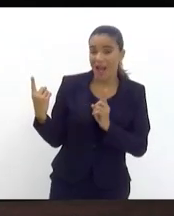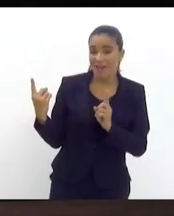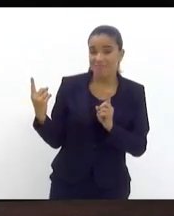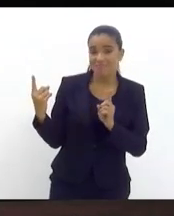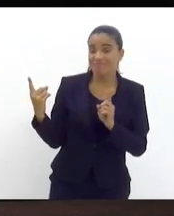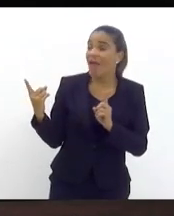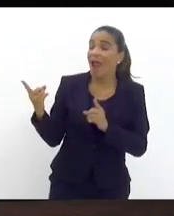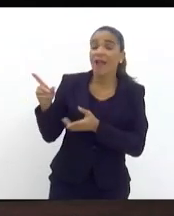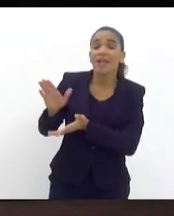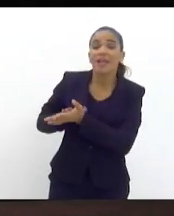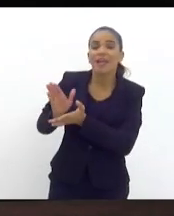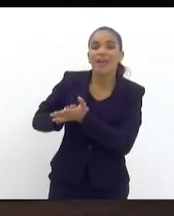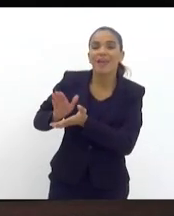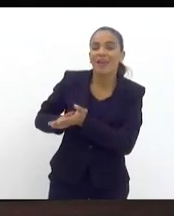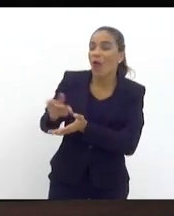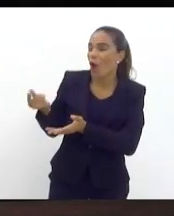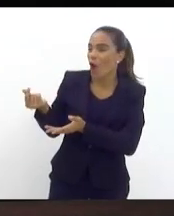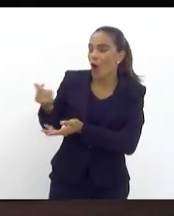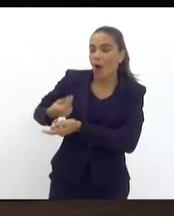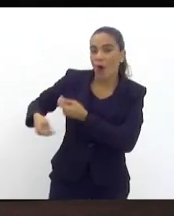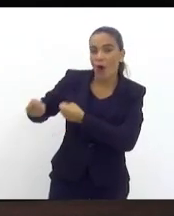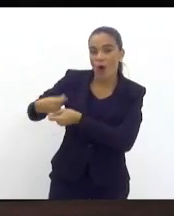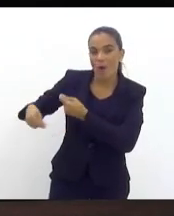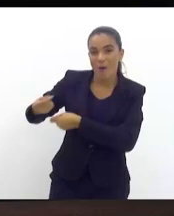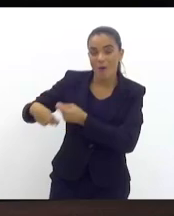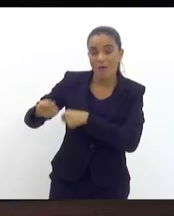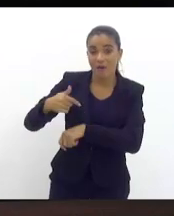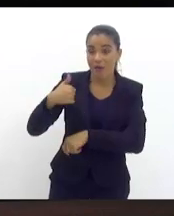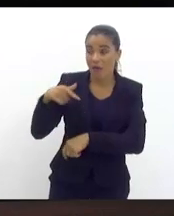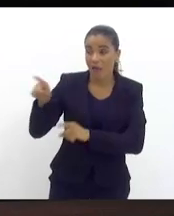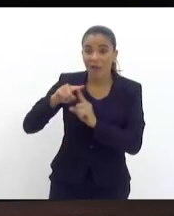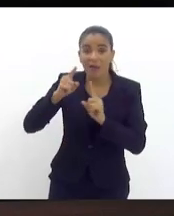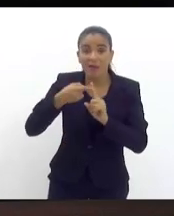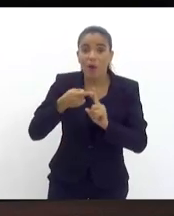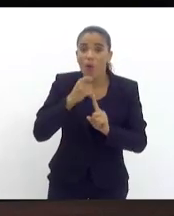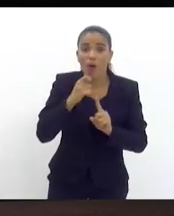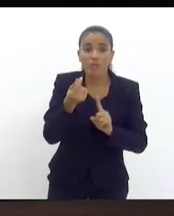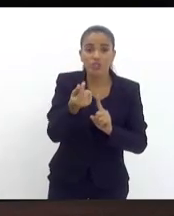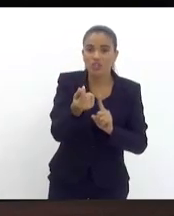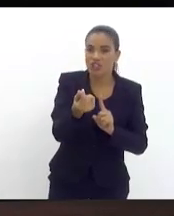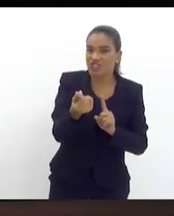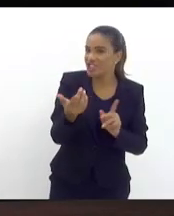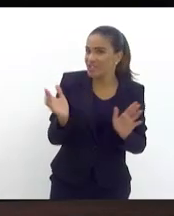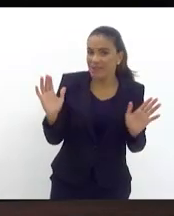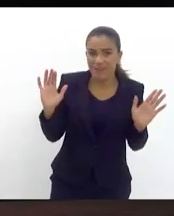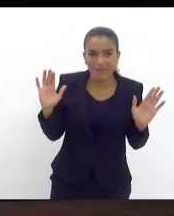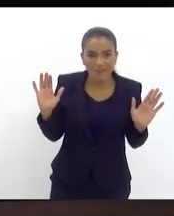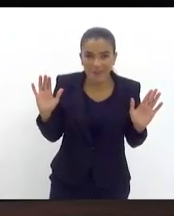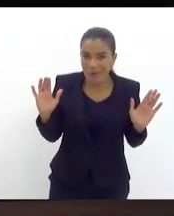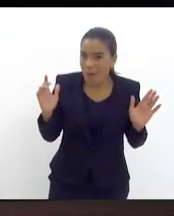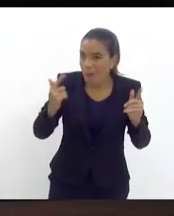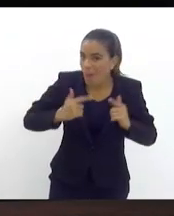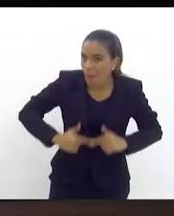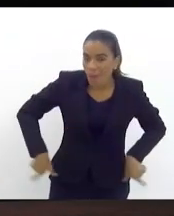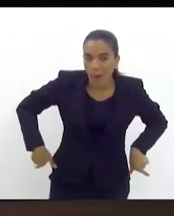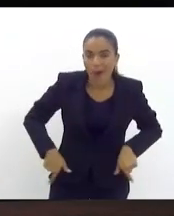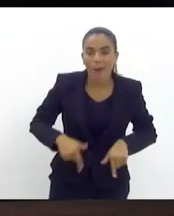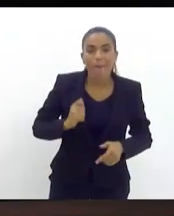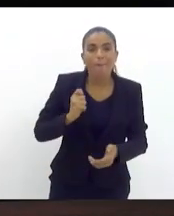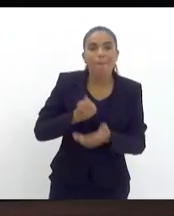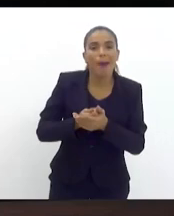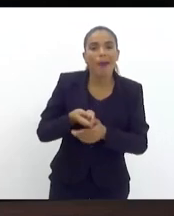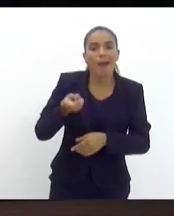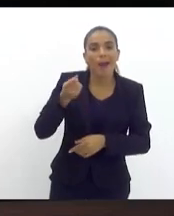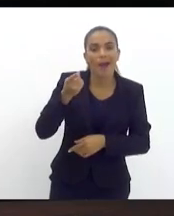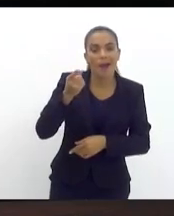ser a minha cobradora e ali ela engravidou eu não tinha dinheiro Presidente para poder pagar a diária